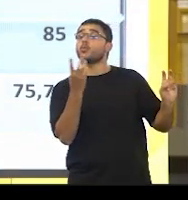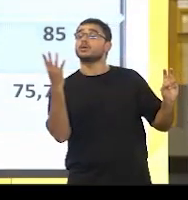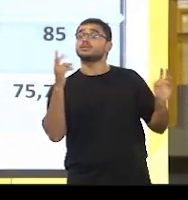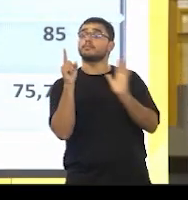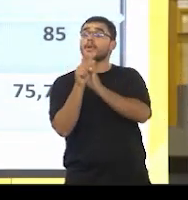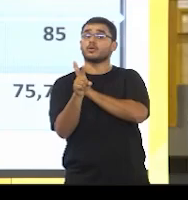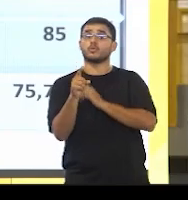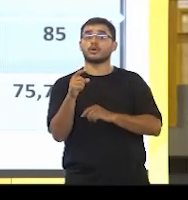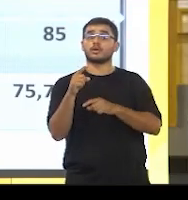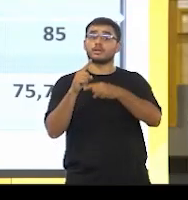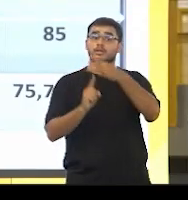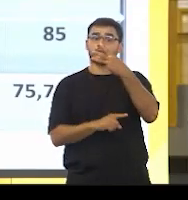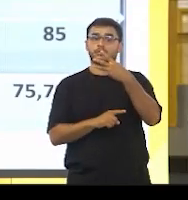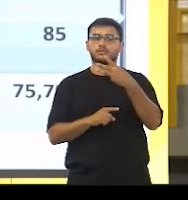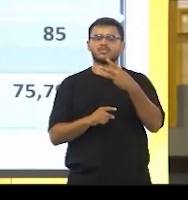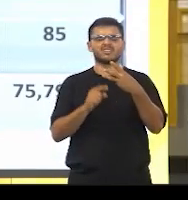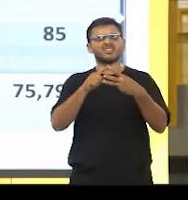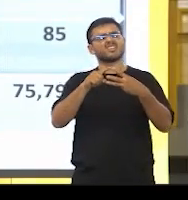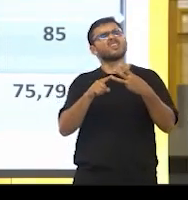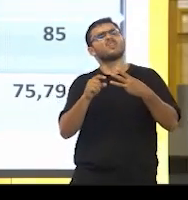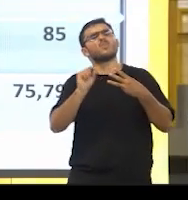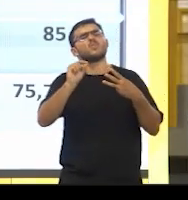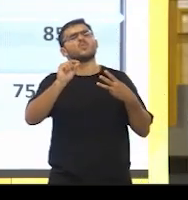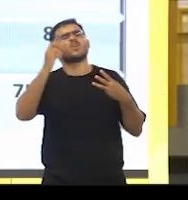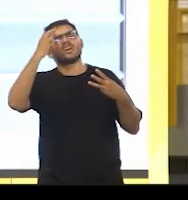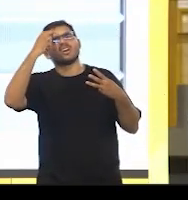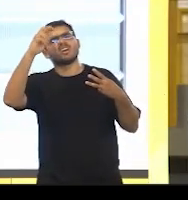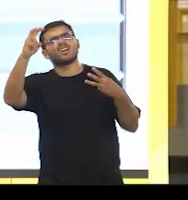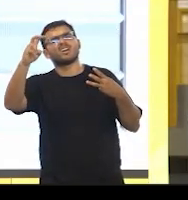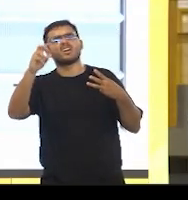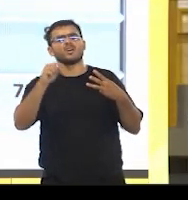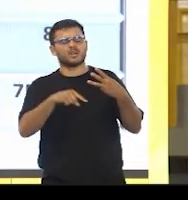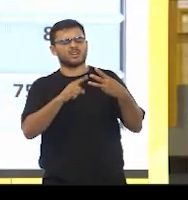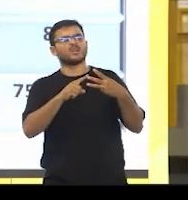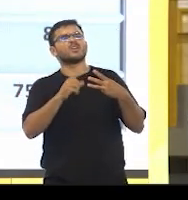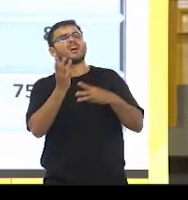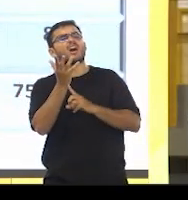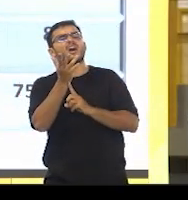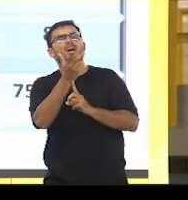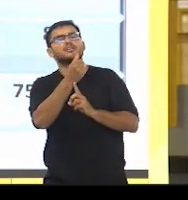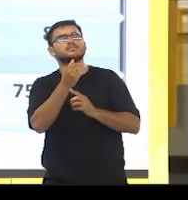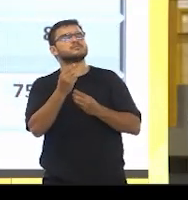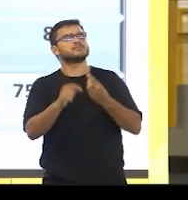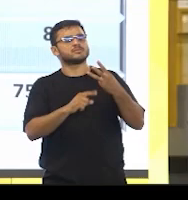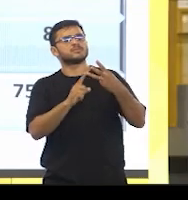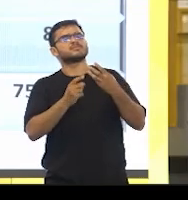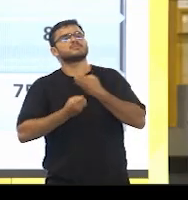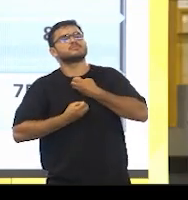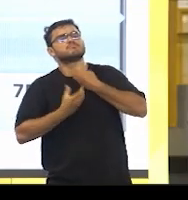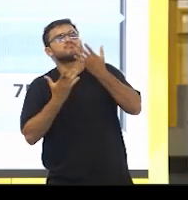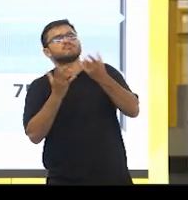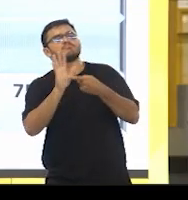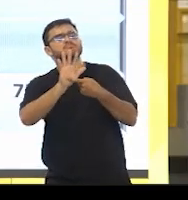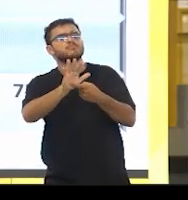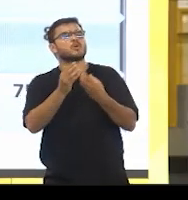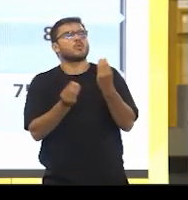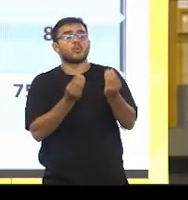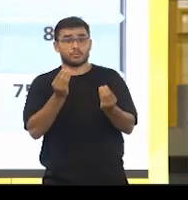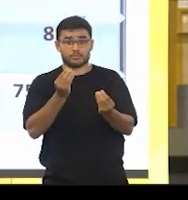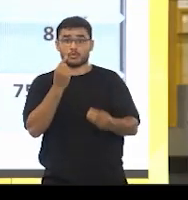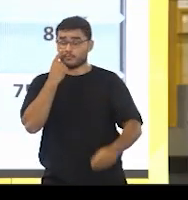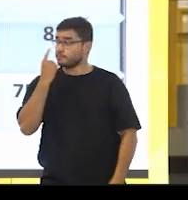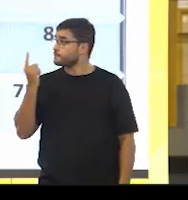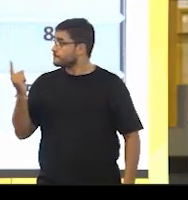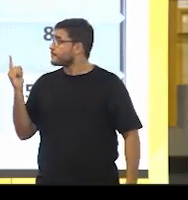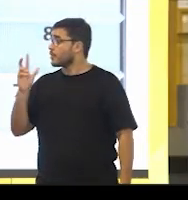manifesta? O que é um patrimônio artístico? E nós vamos começar a trabalhar algumas questões aqui para vocês se identificarem melhor com o que a gente